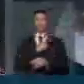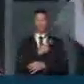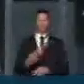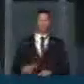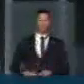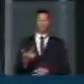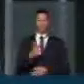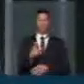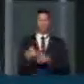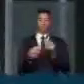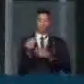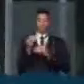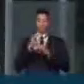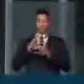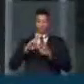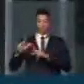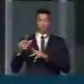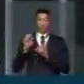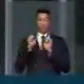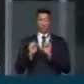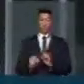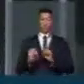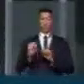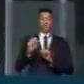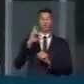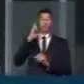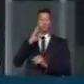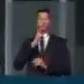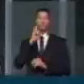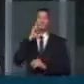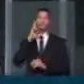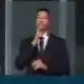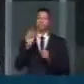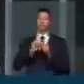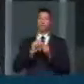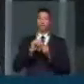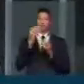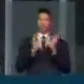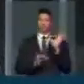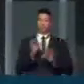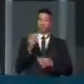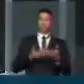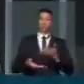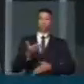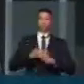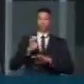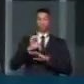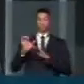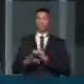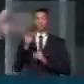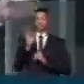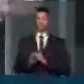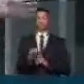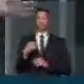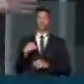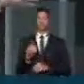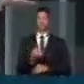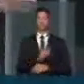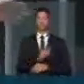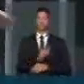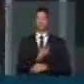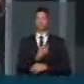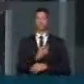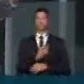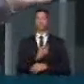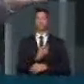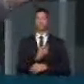há como distinguir que os poderes do Estado de Rondônia não fazem parte dos servidores do Estado. Certamente, como eu disse, não são